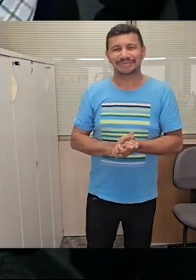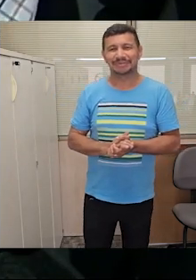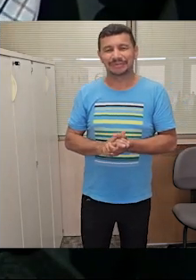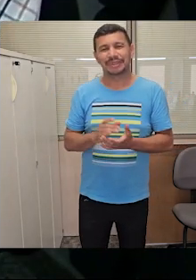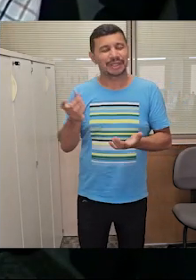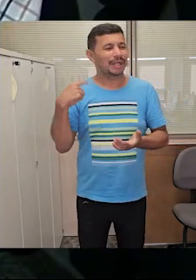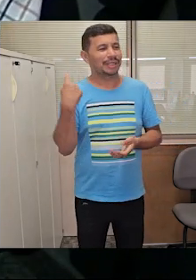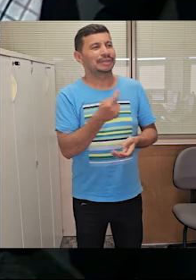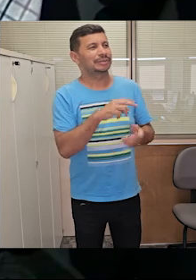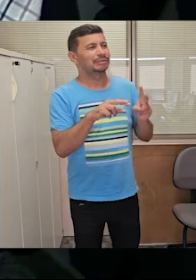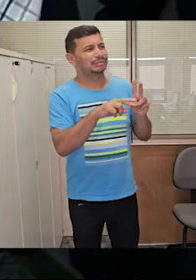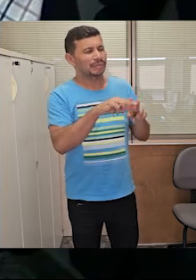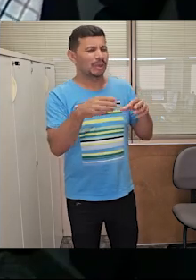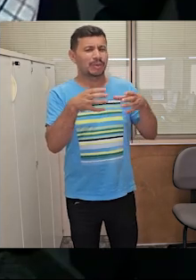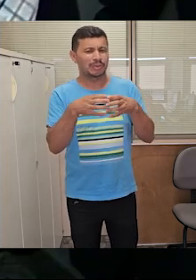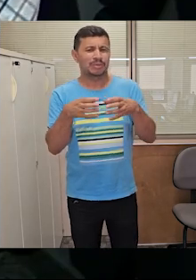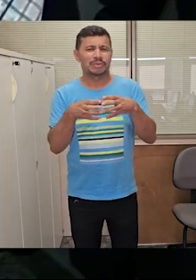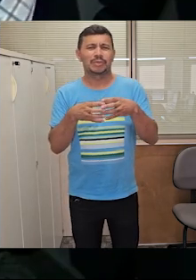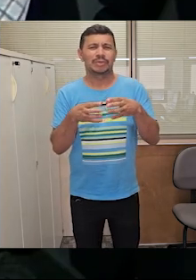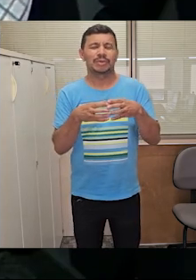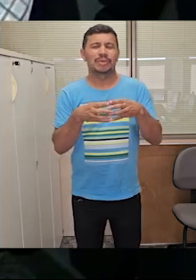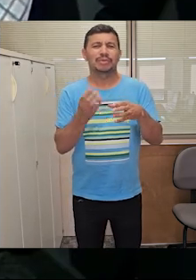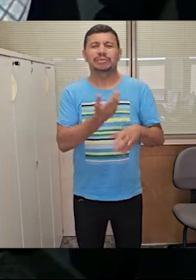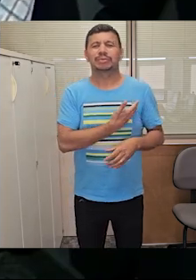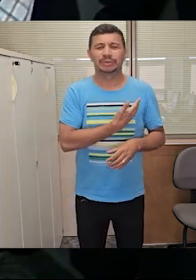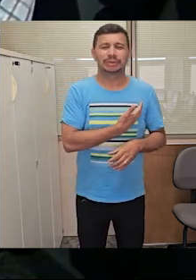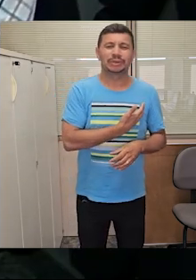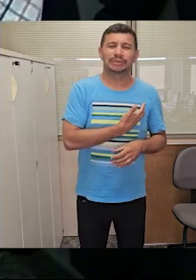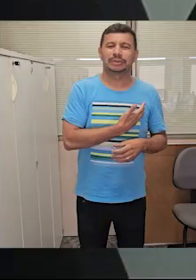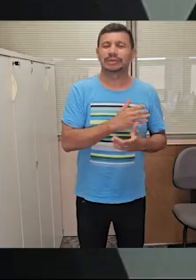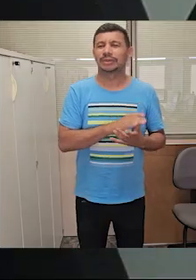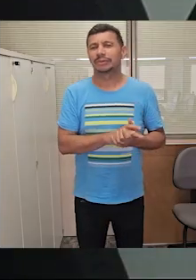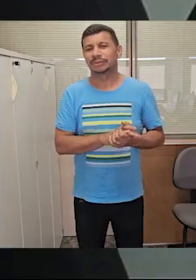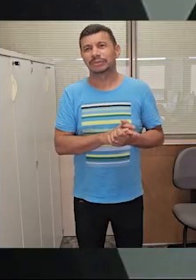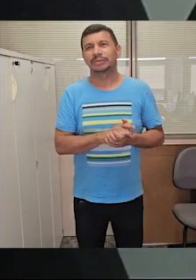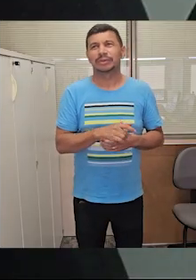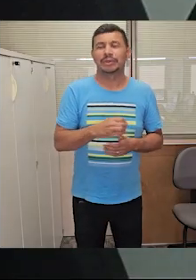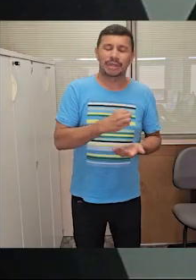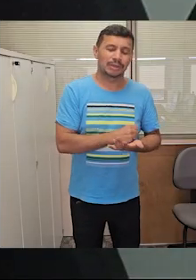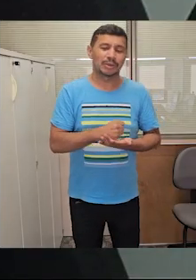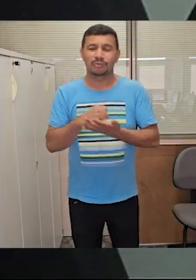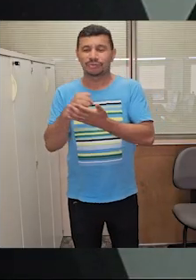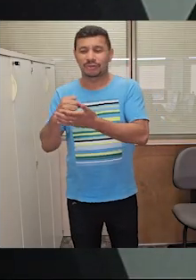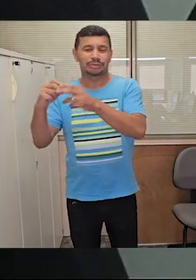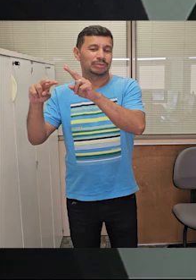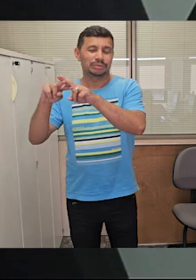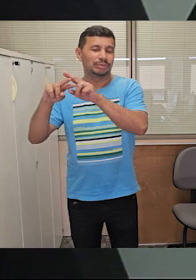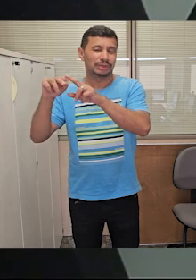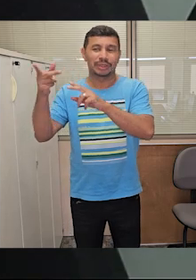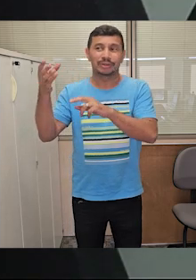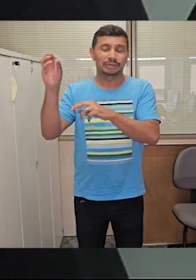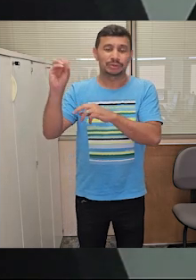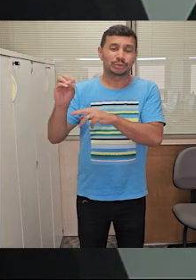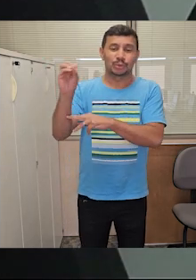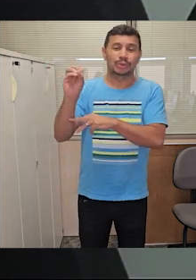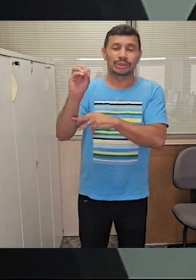Aí fomos presos também, aí, um grupo todo de companheiros, companheiras, levados para a delegacia